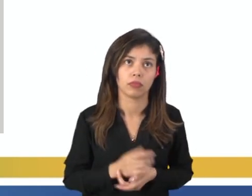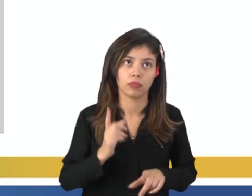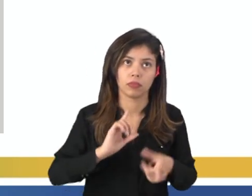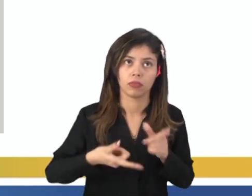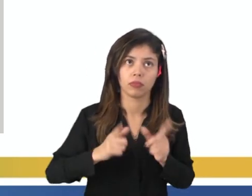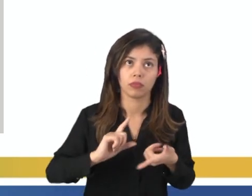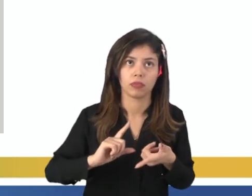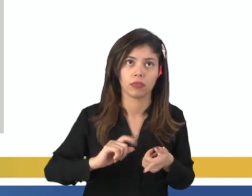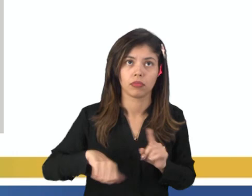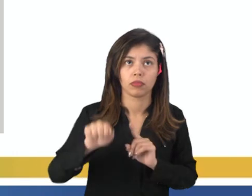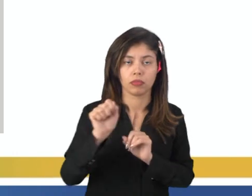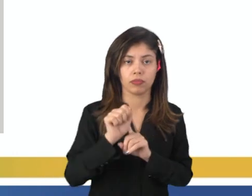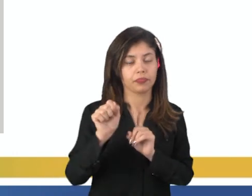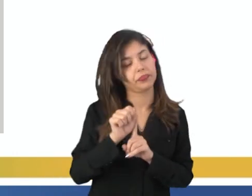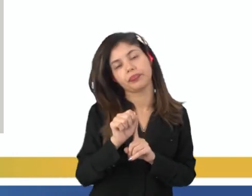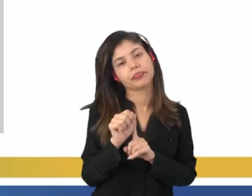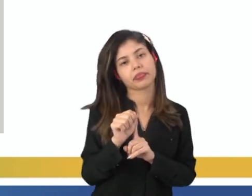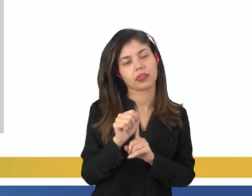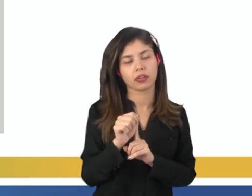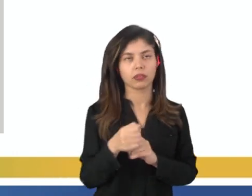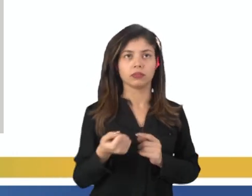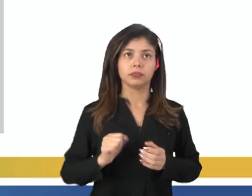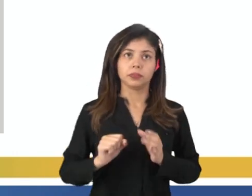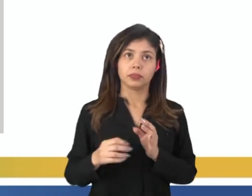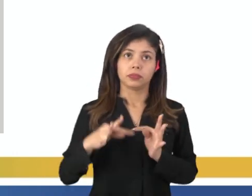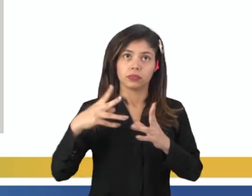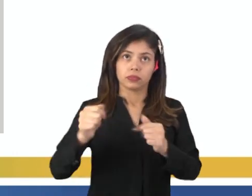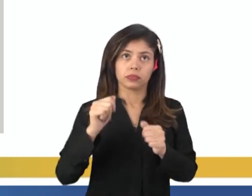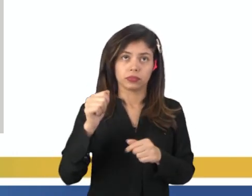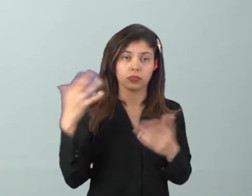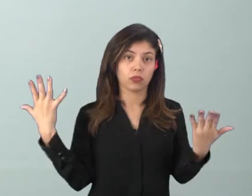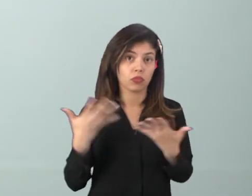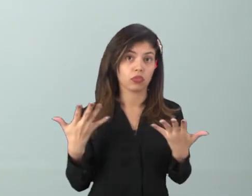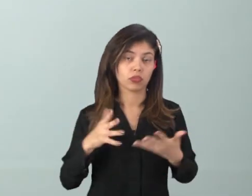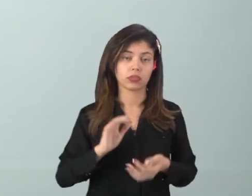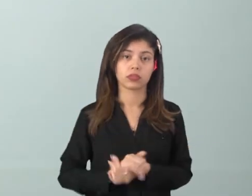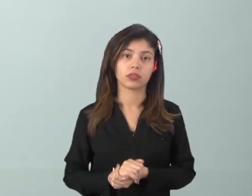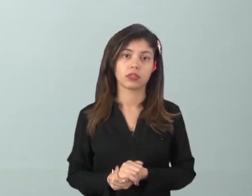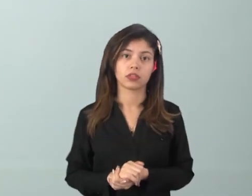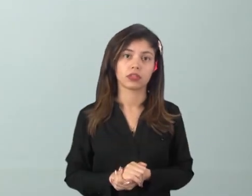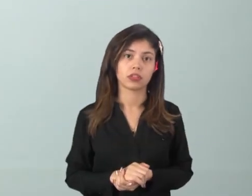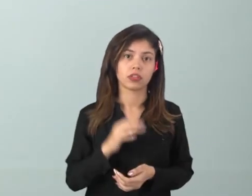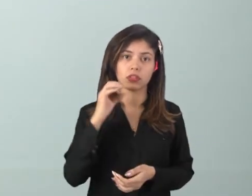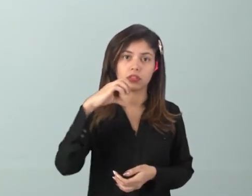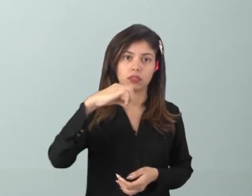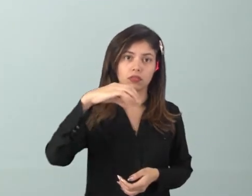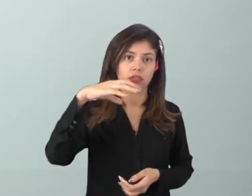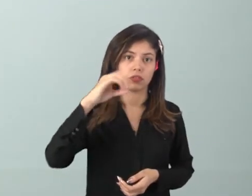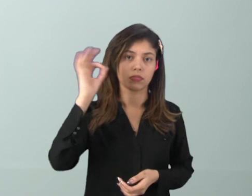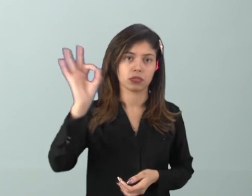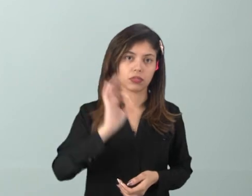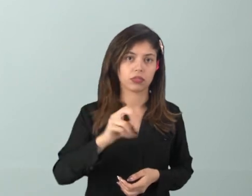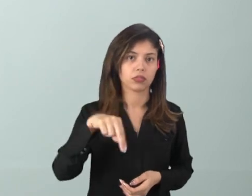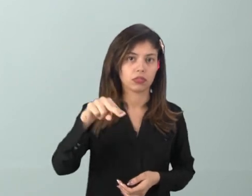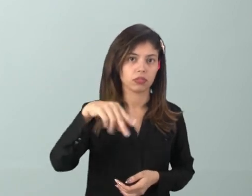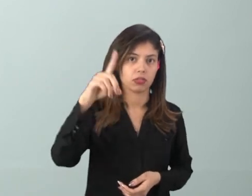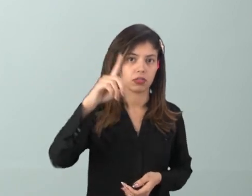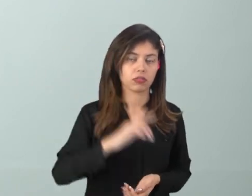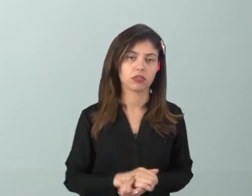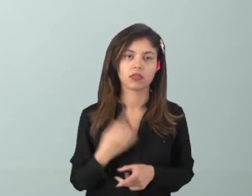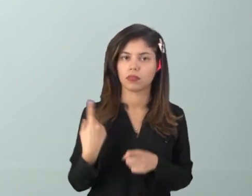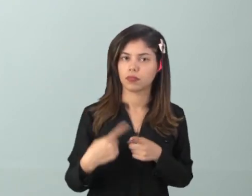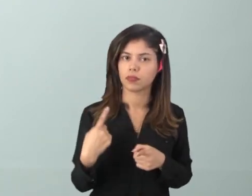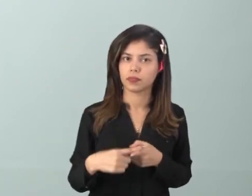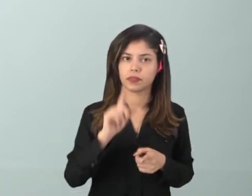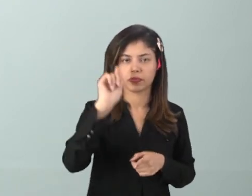lá? Letra A, gente, tá? O potencial eólico brasileiro hoje, ele está 90% concentrado no Nordeste, tá? O Nordeste,